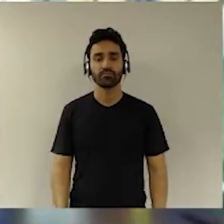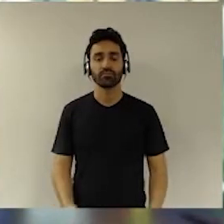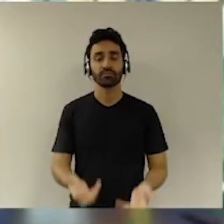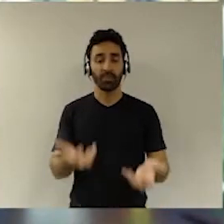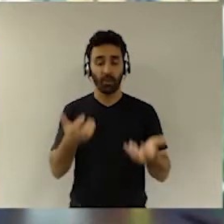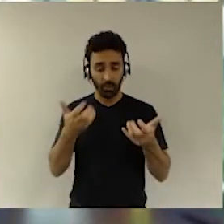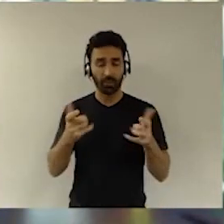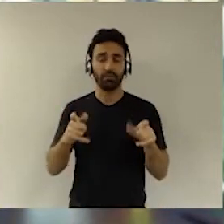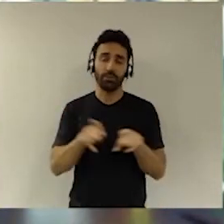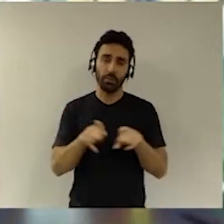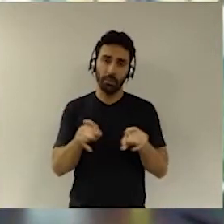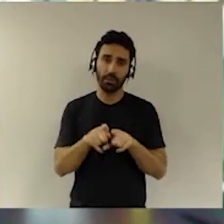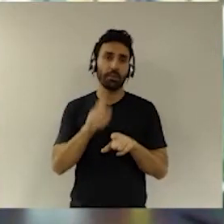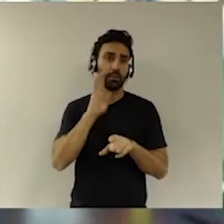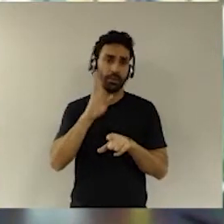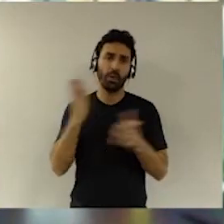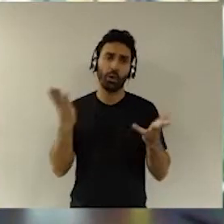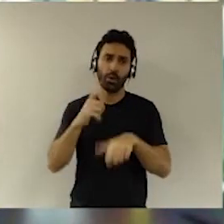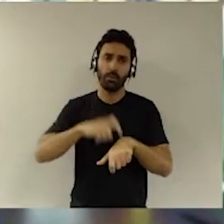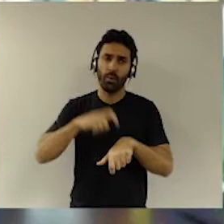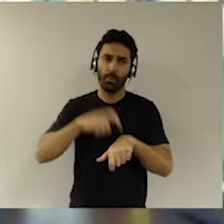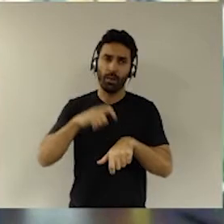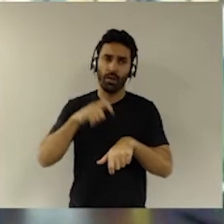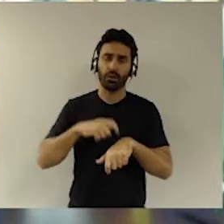pouco desse momento que nós estamos vivendo,